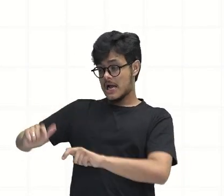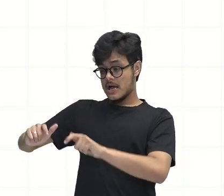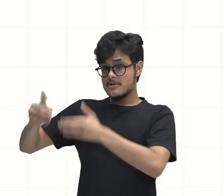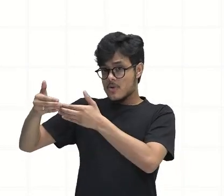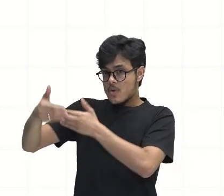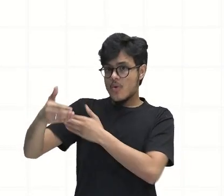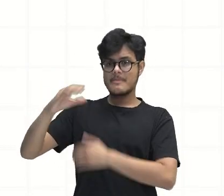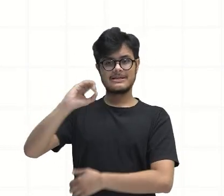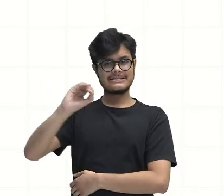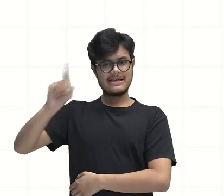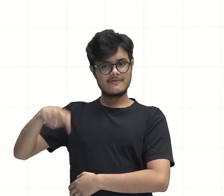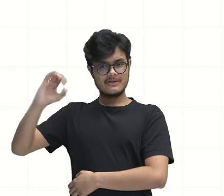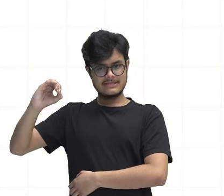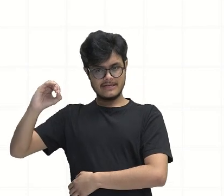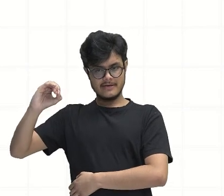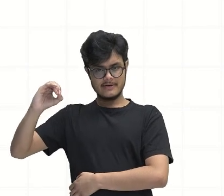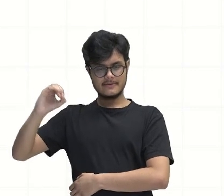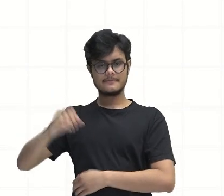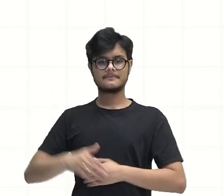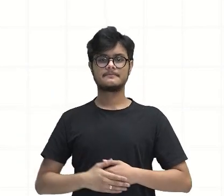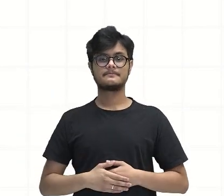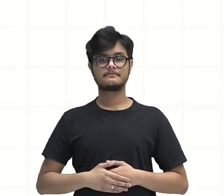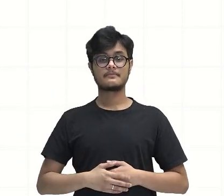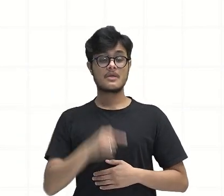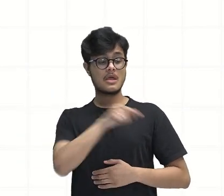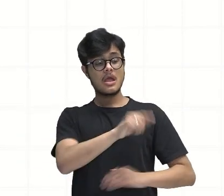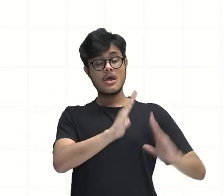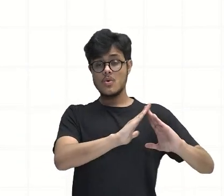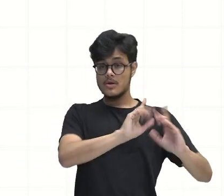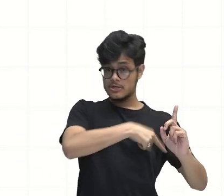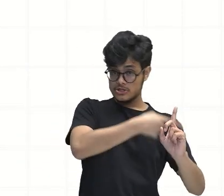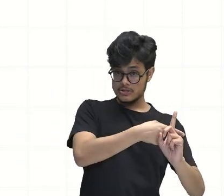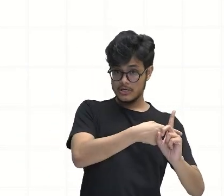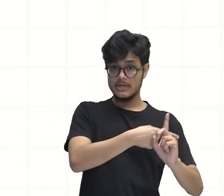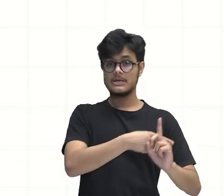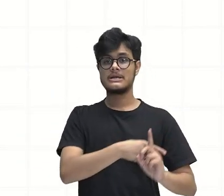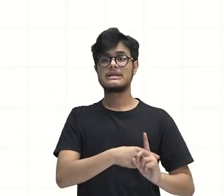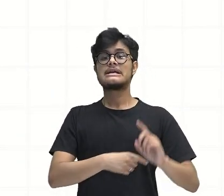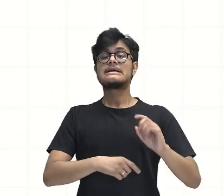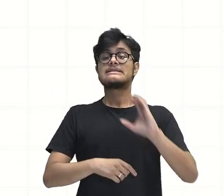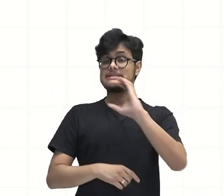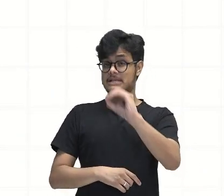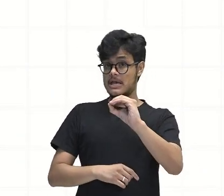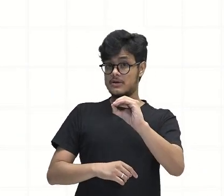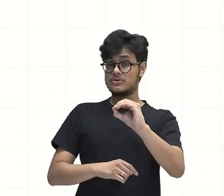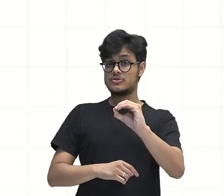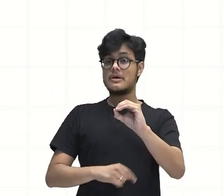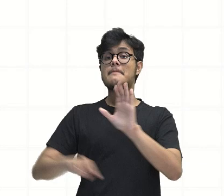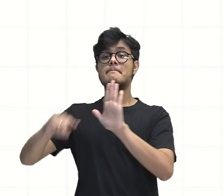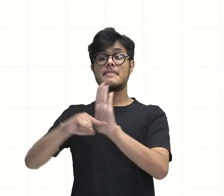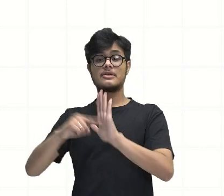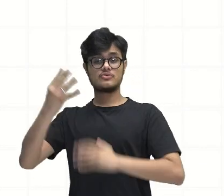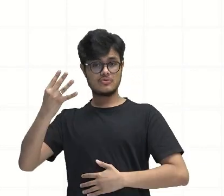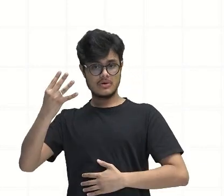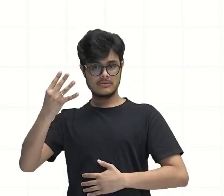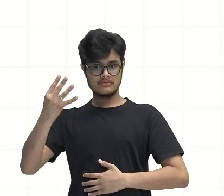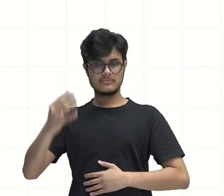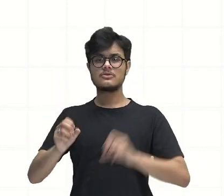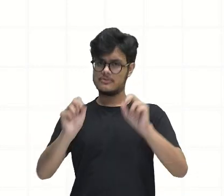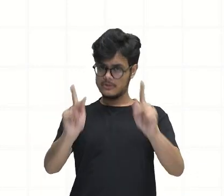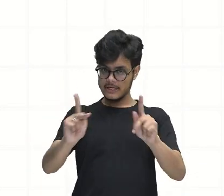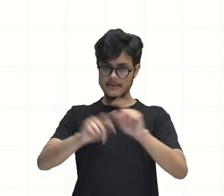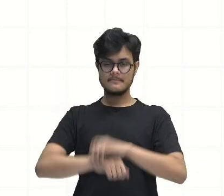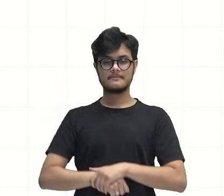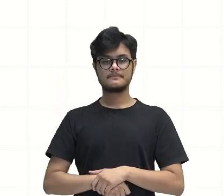é 0, 0 e a coordenada da igreja é 0, menos 4. Tudo